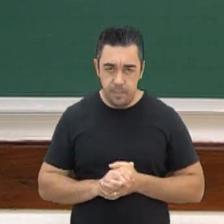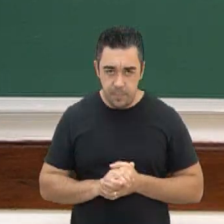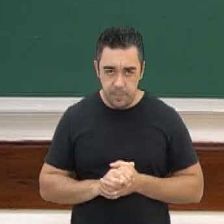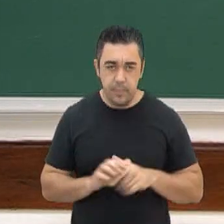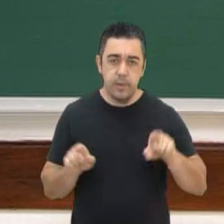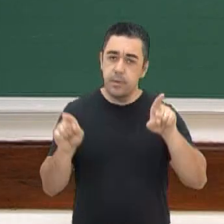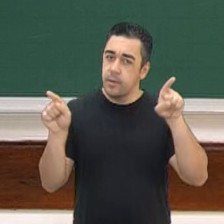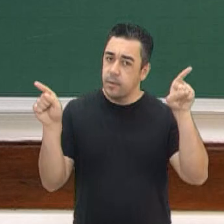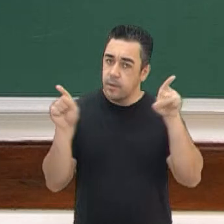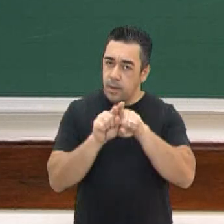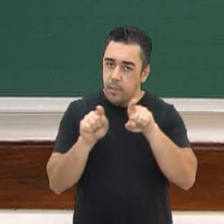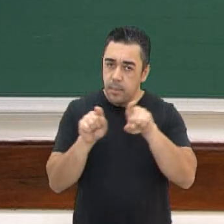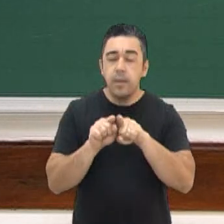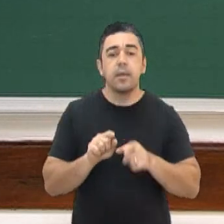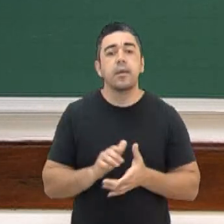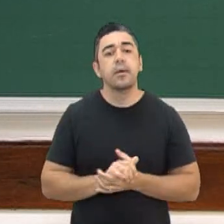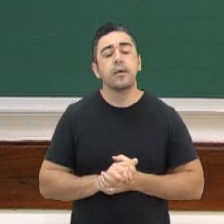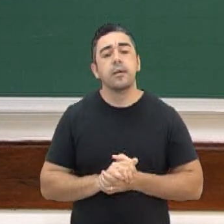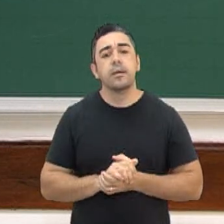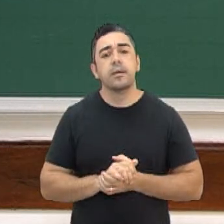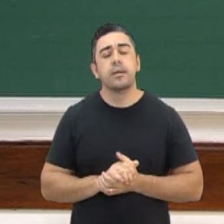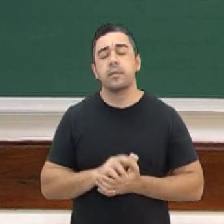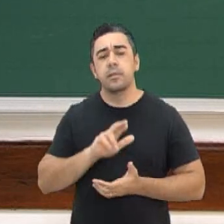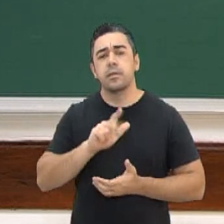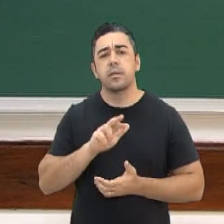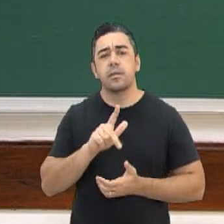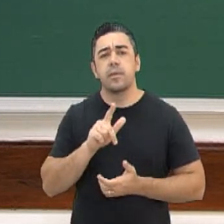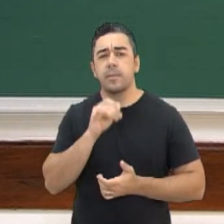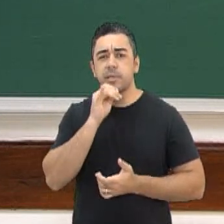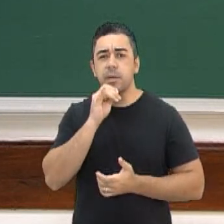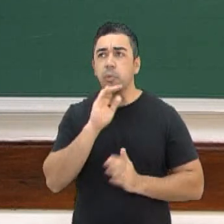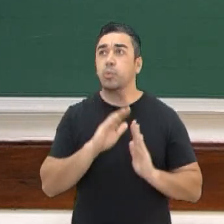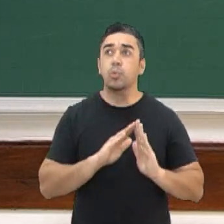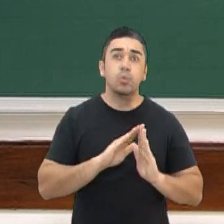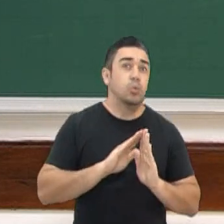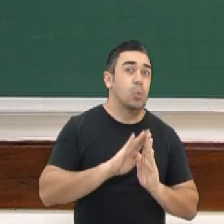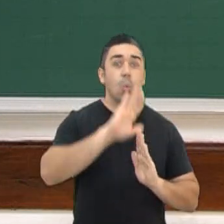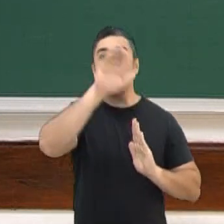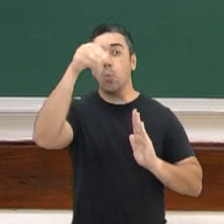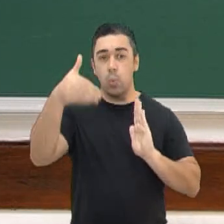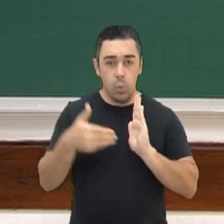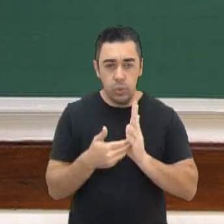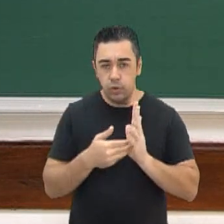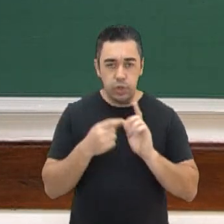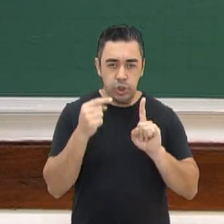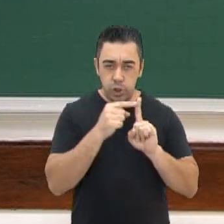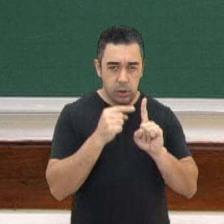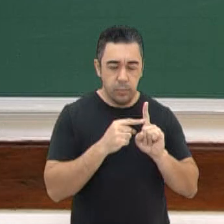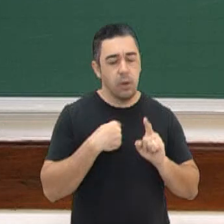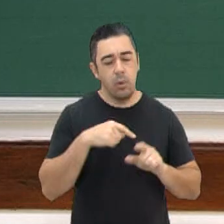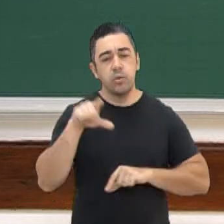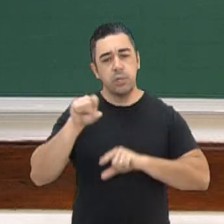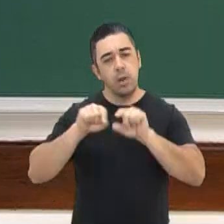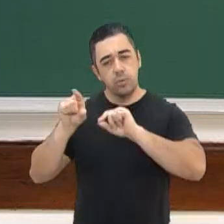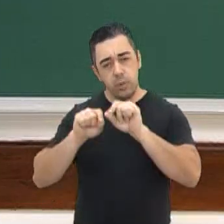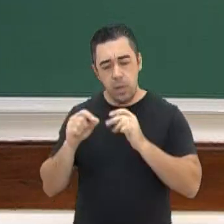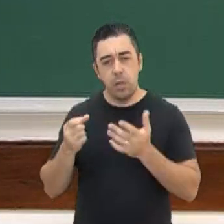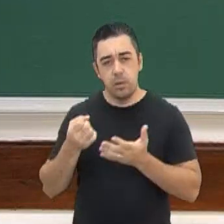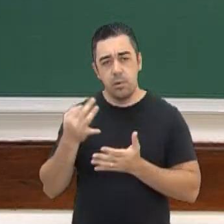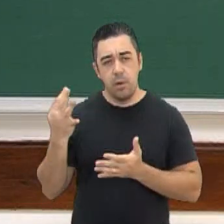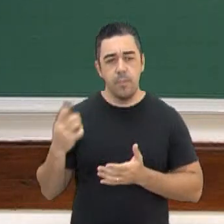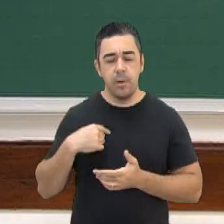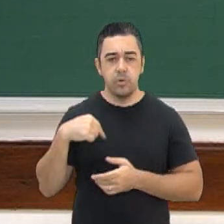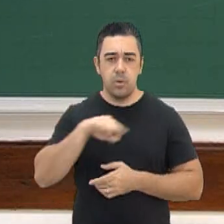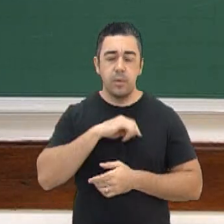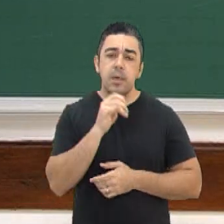Além disso, não seria possível colocar todos os tipos de dança que existem. Selecionei algumas, apenas para